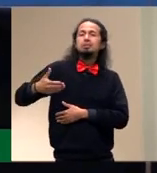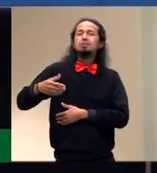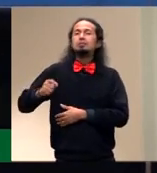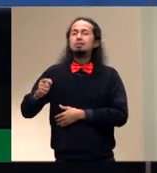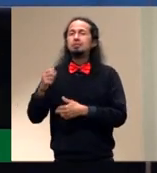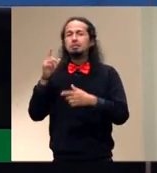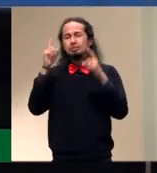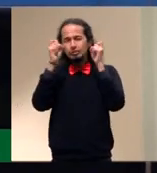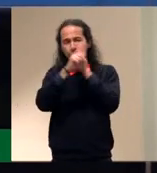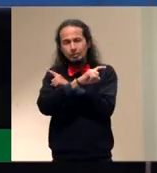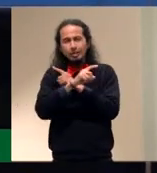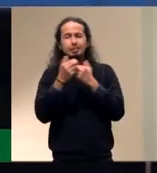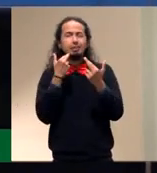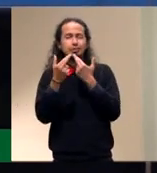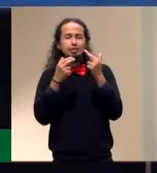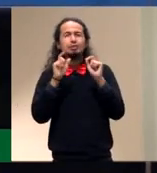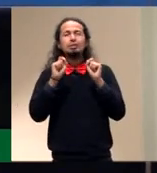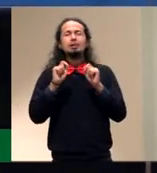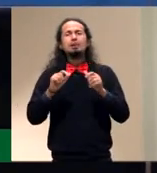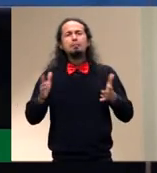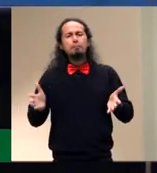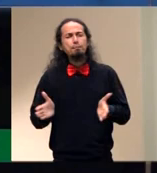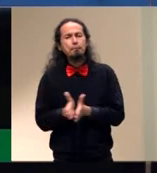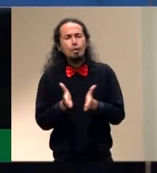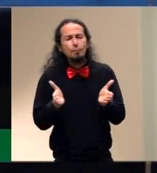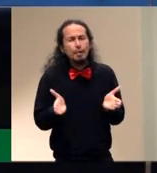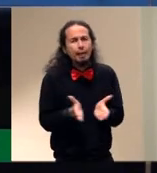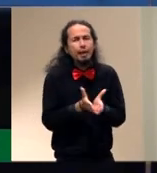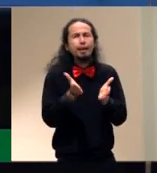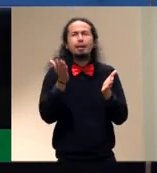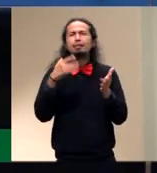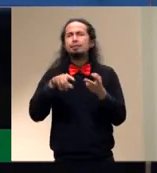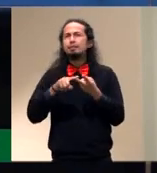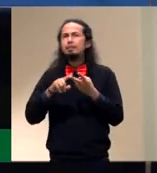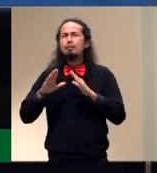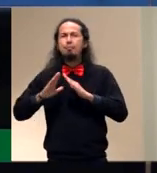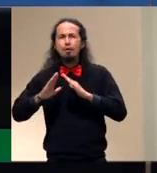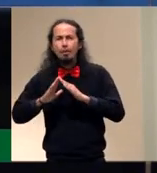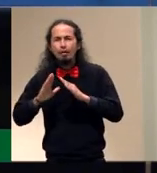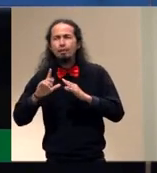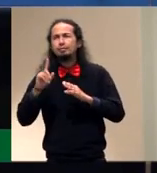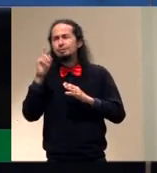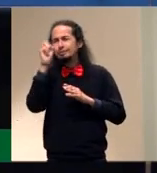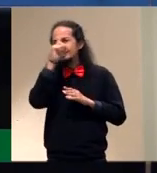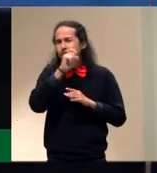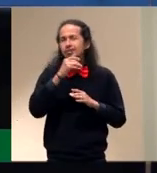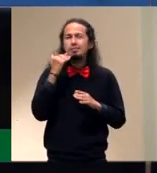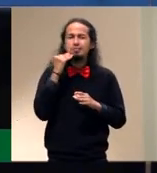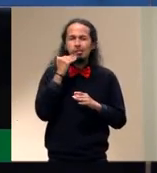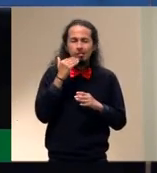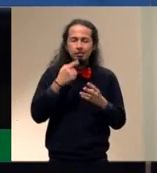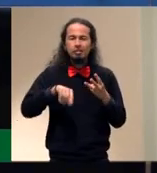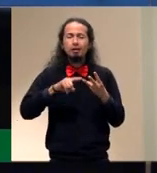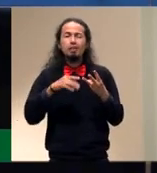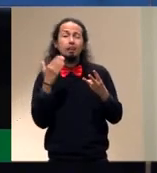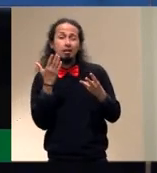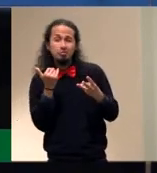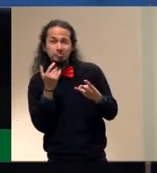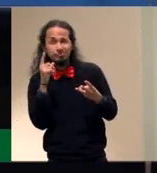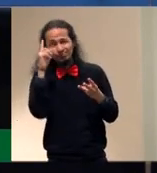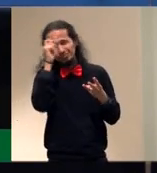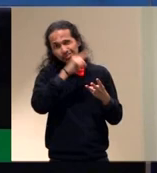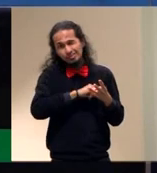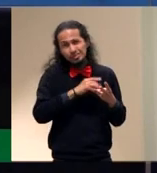relacionadas à pobreza, à moradia, à alimentação. E o que eu queria conclamar a vocês é que nós